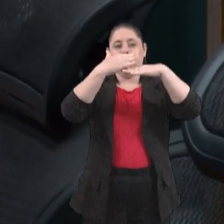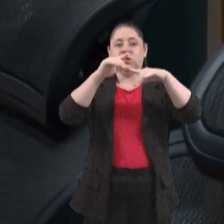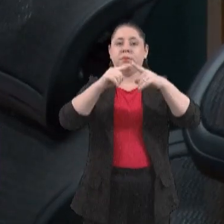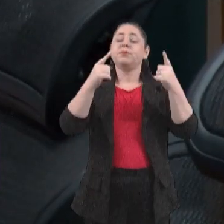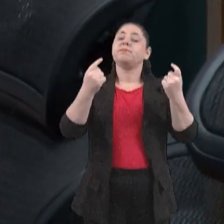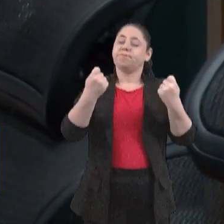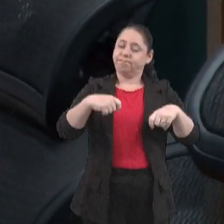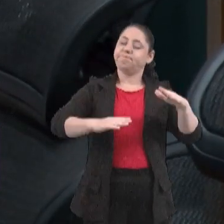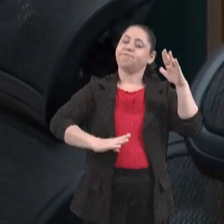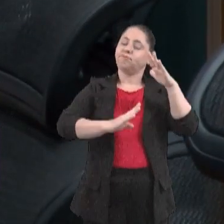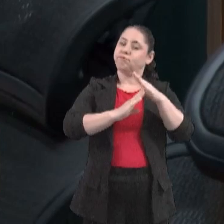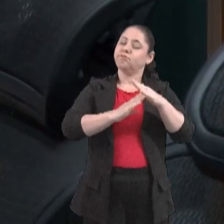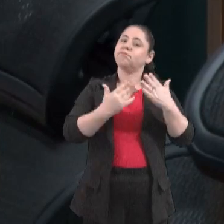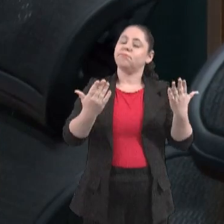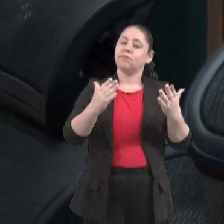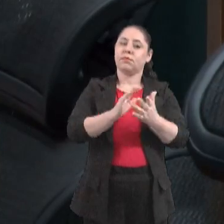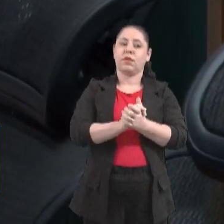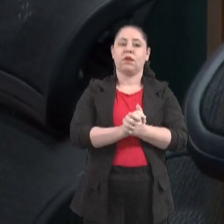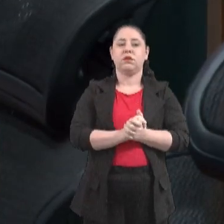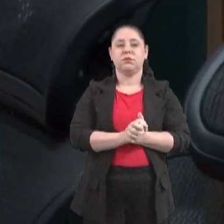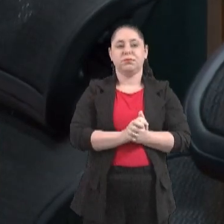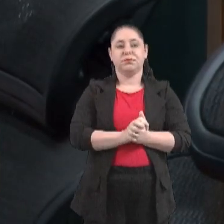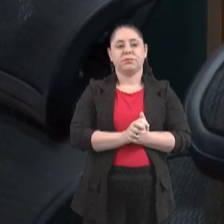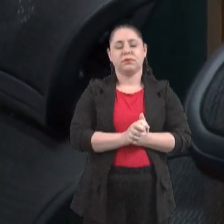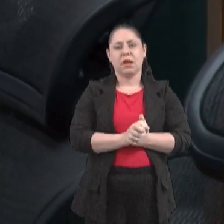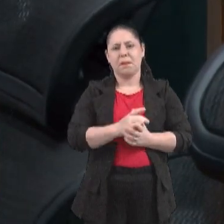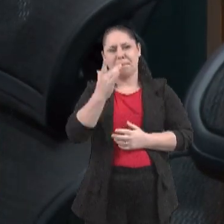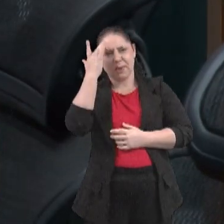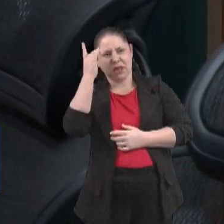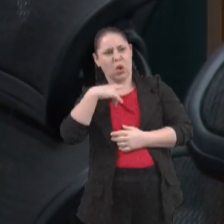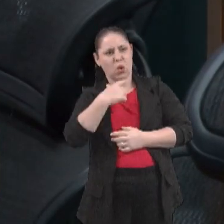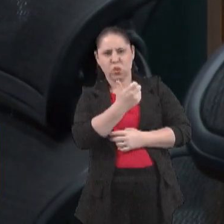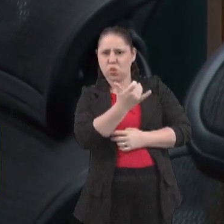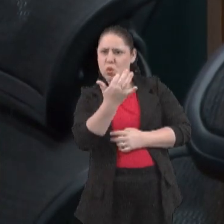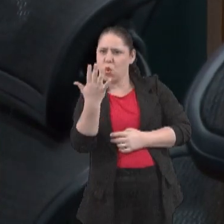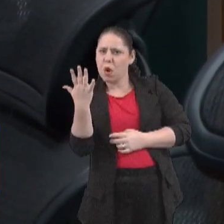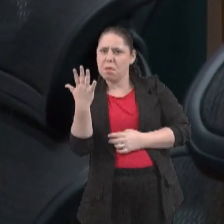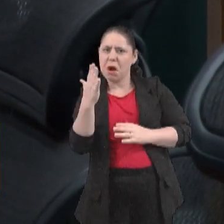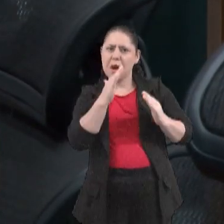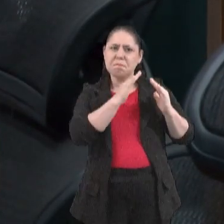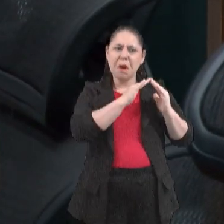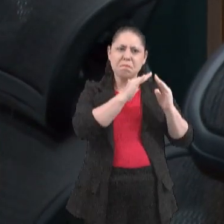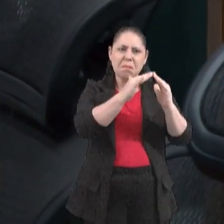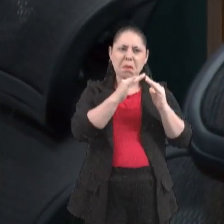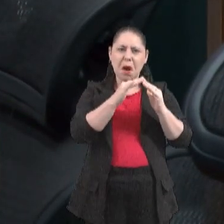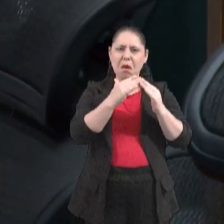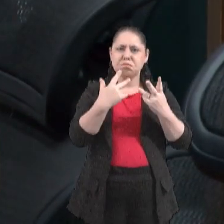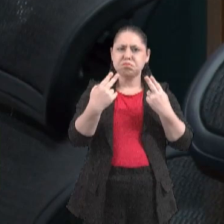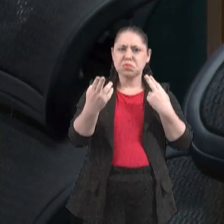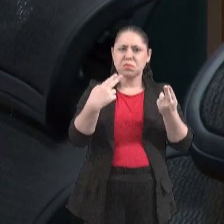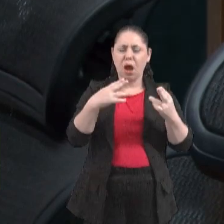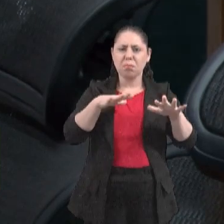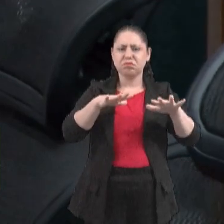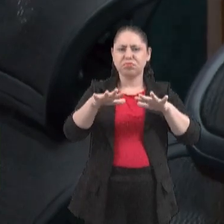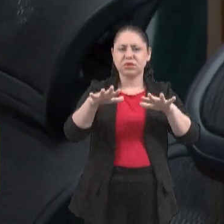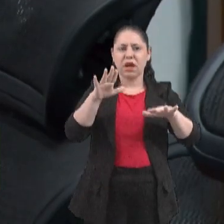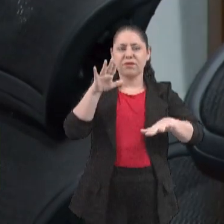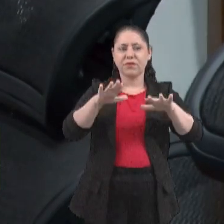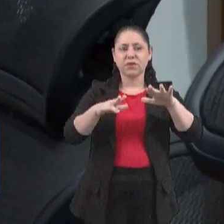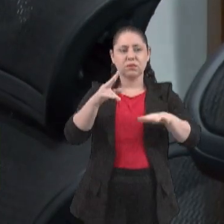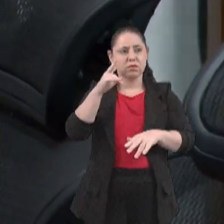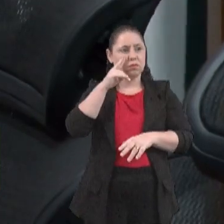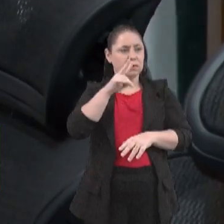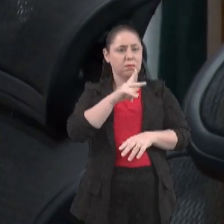tem que ter limites, né? E imagine isso daqui, com essa quantidade de moradias, a mobilidade urbana, que muitas vezes, quando você